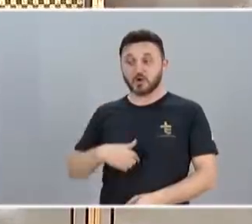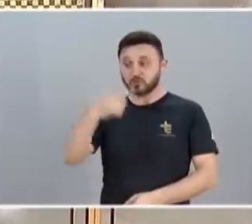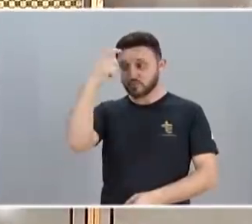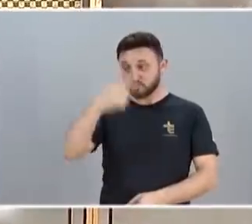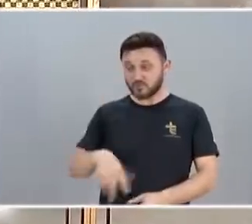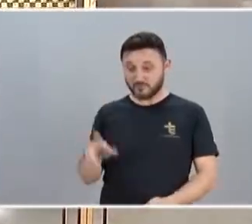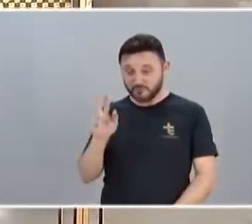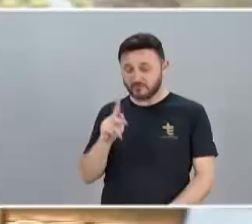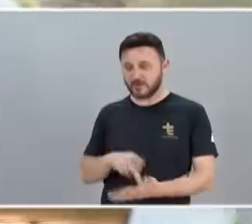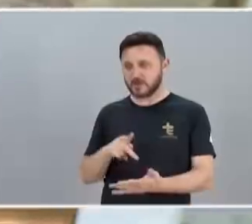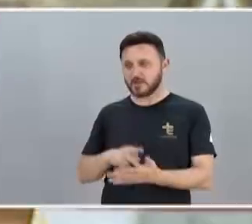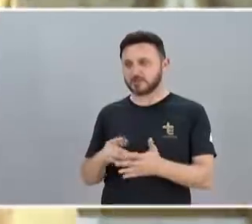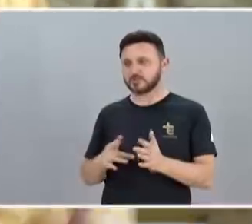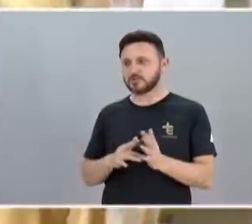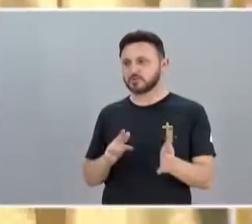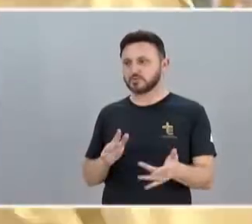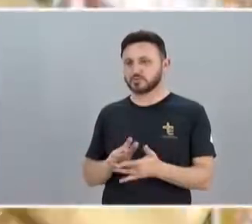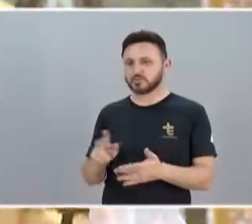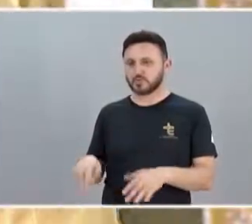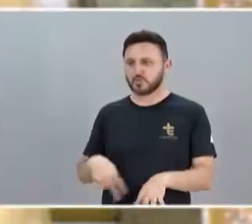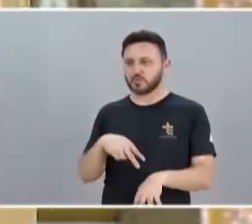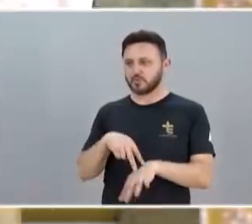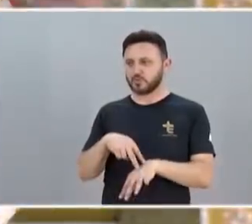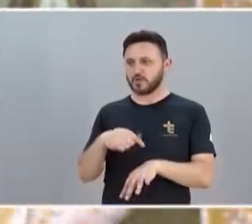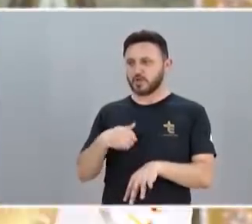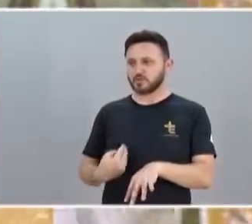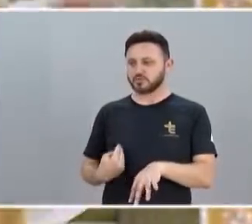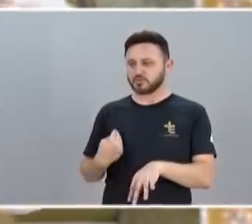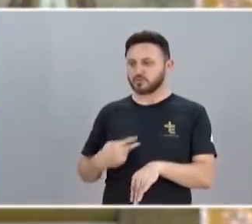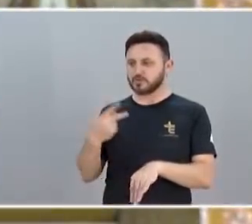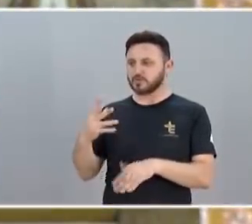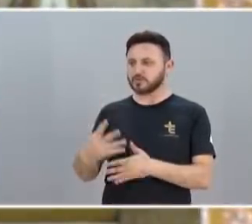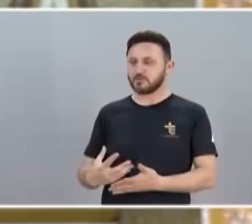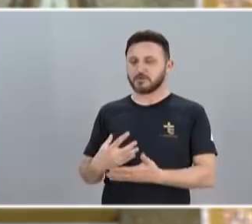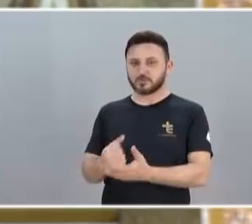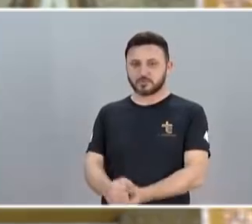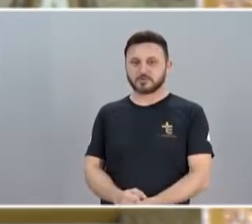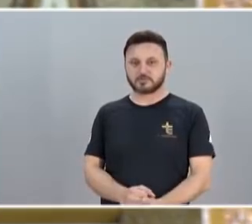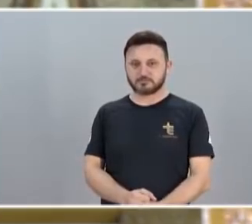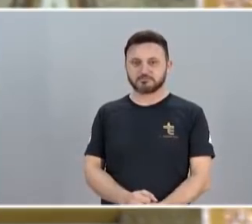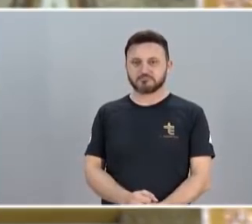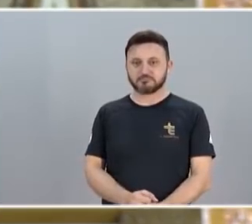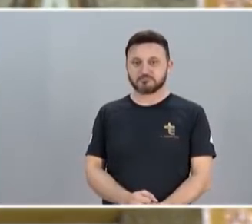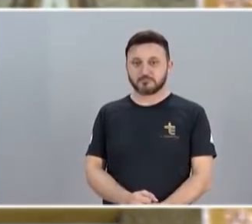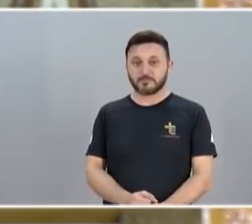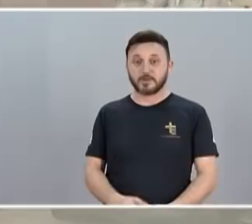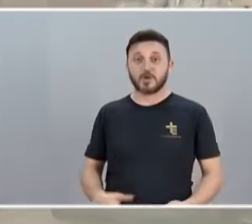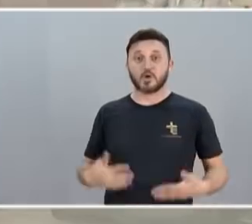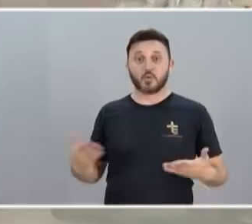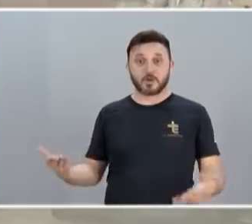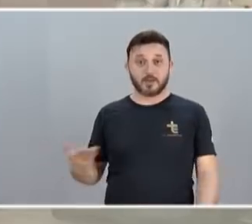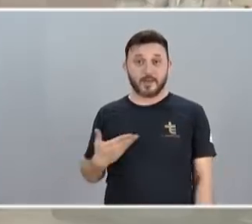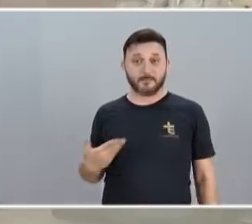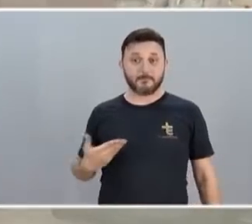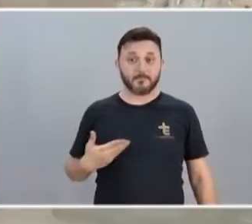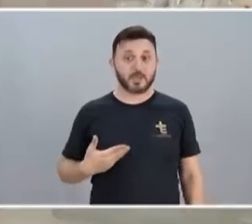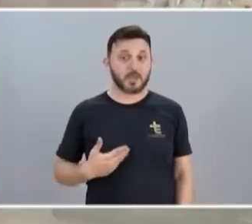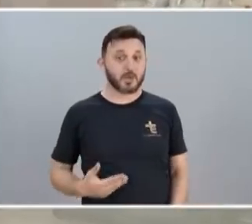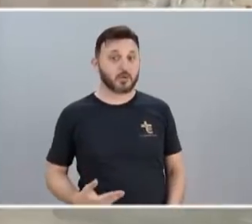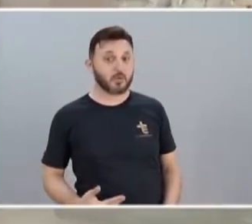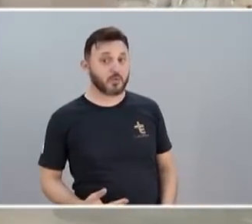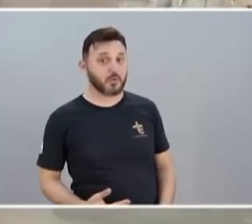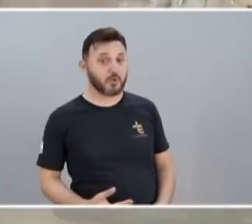sou real. Eu ressuscitei. Eu sou o teu Salvador. Quando os apóstolos passaram por